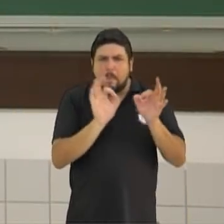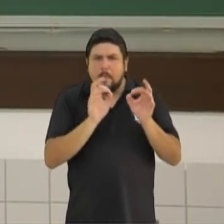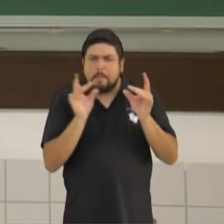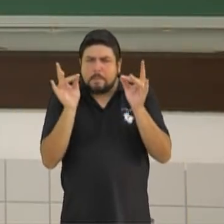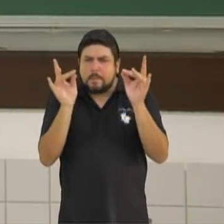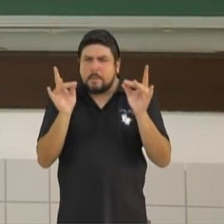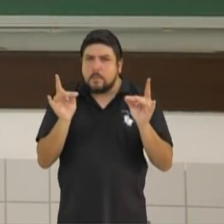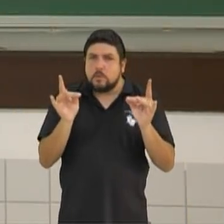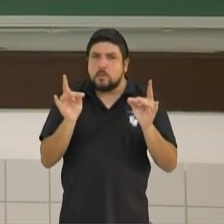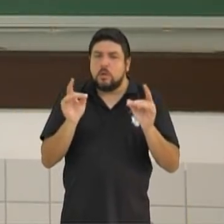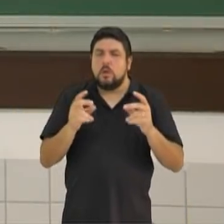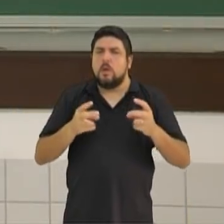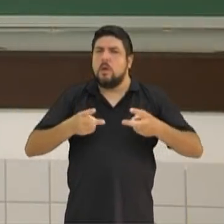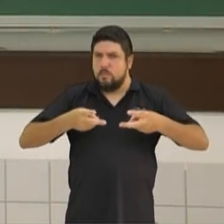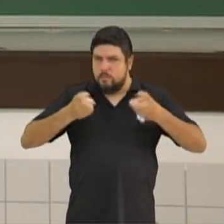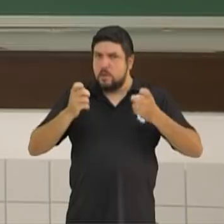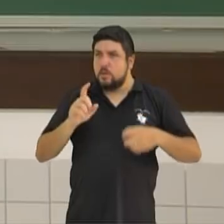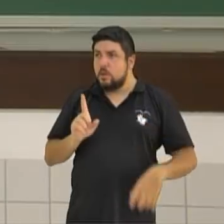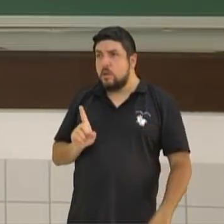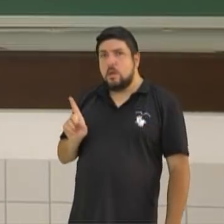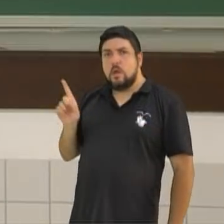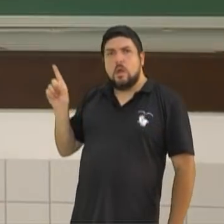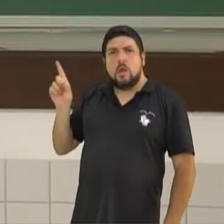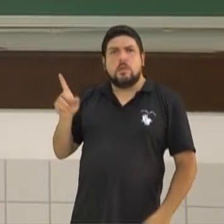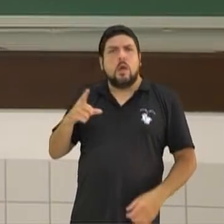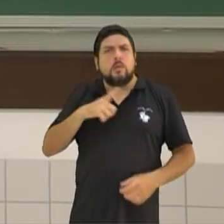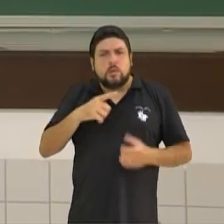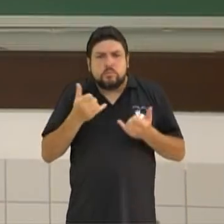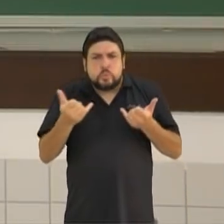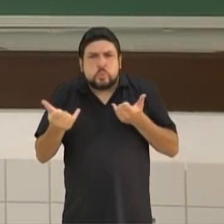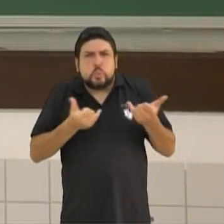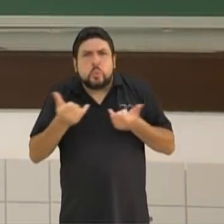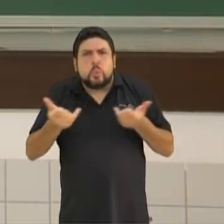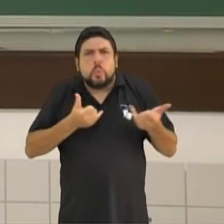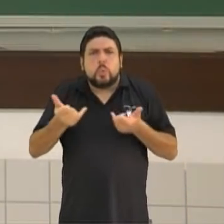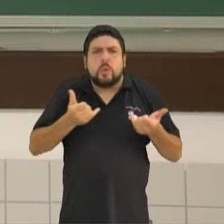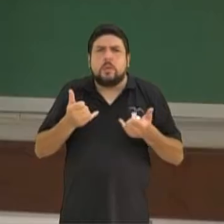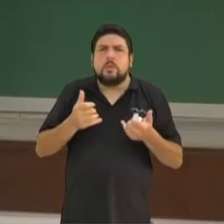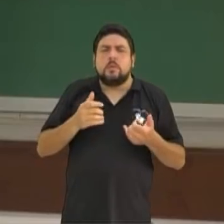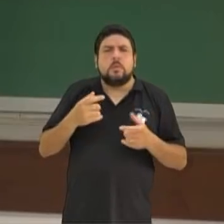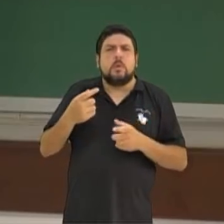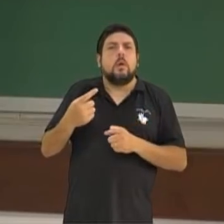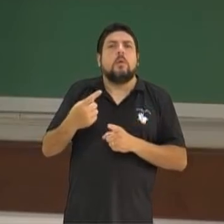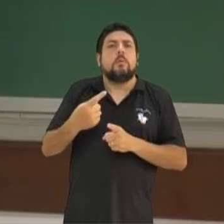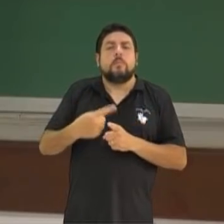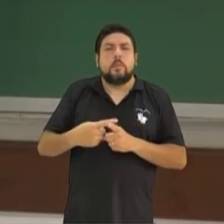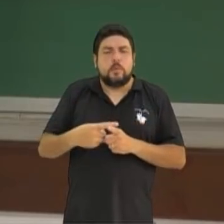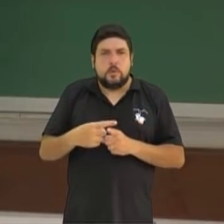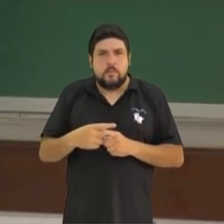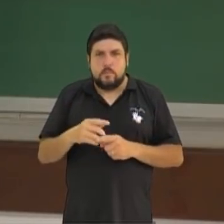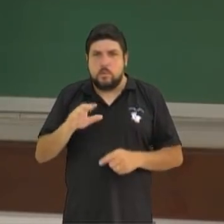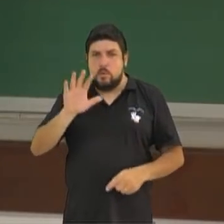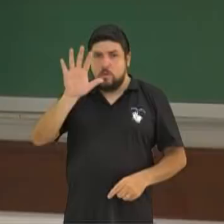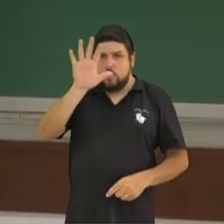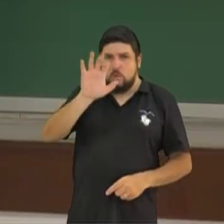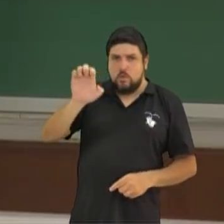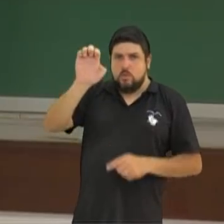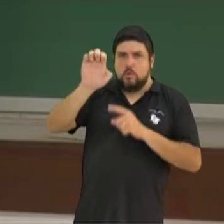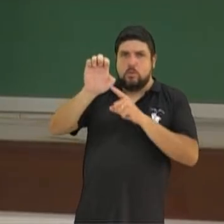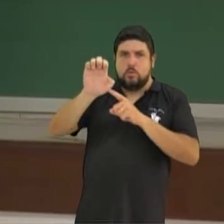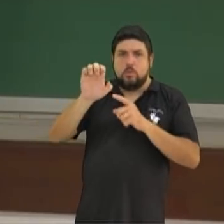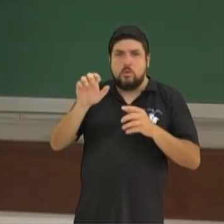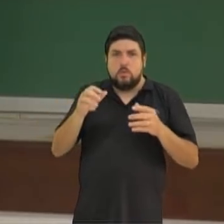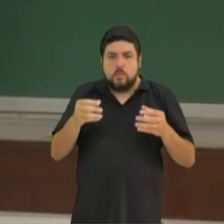muito brancos. Eles não têm muita informação. Isso era importante. O fato dos europeus admitirem que eles não sabiam o que